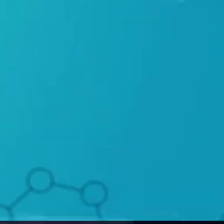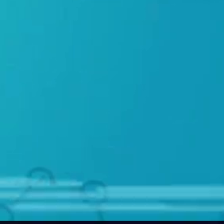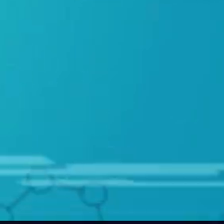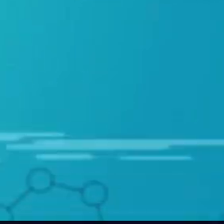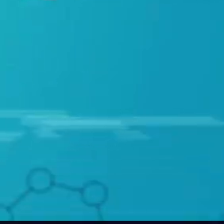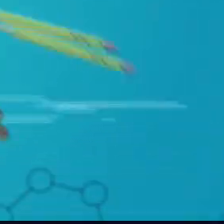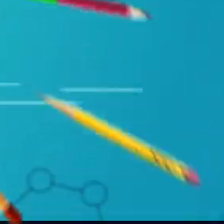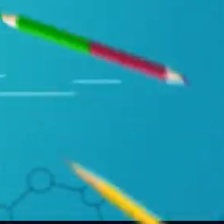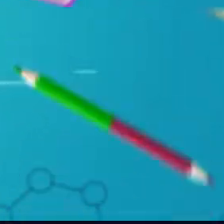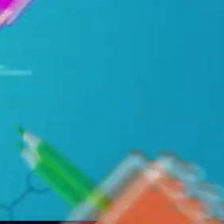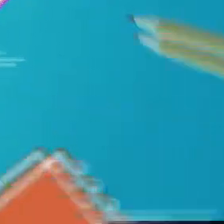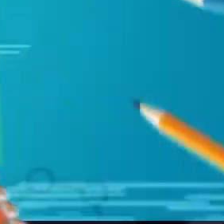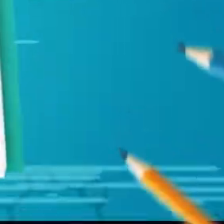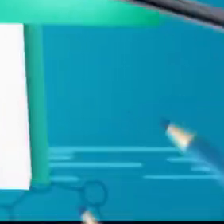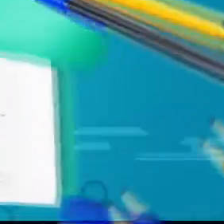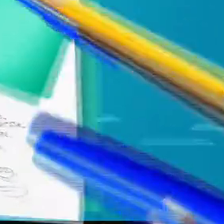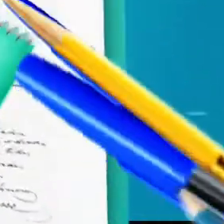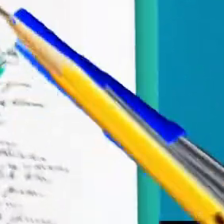Tchau.